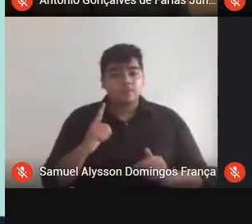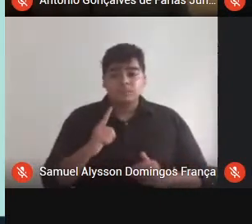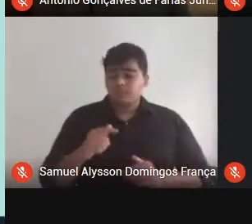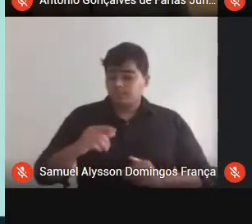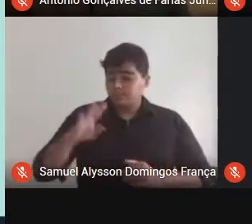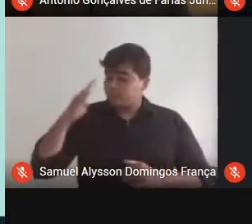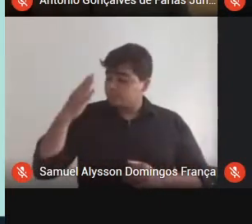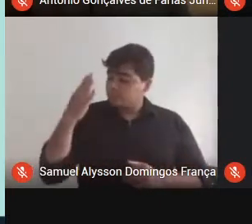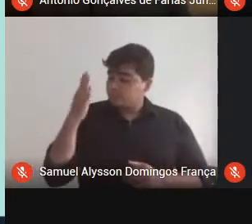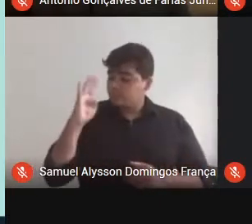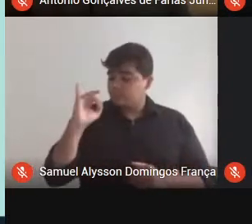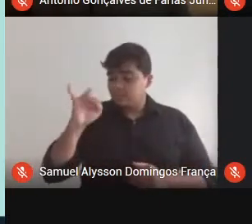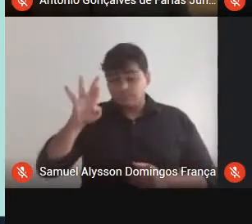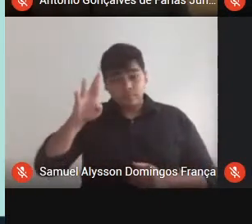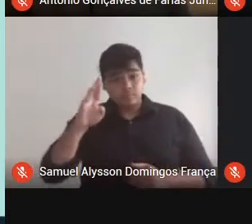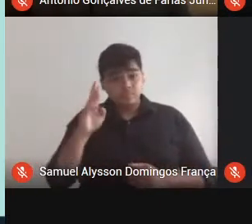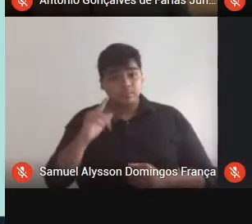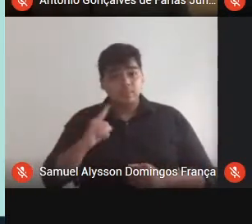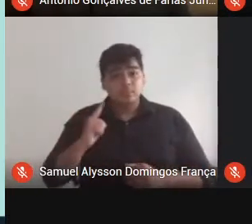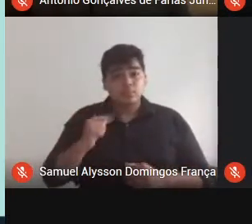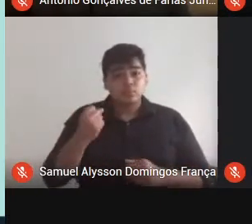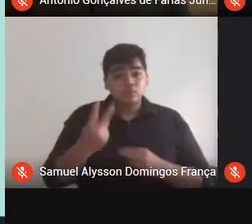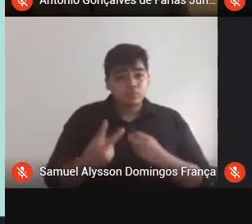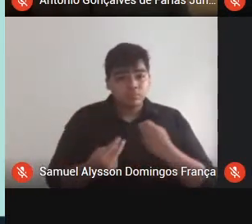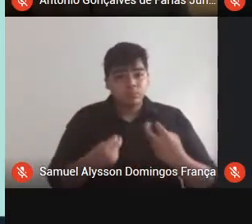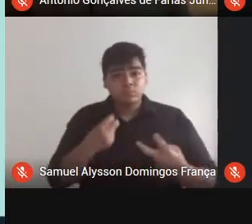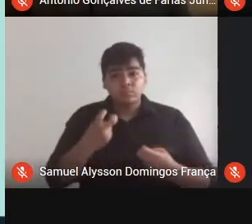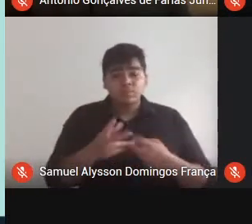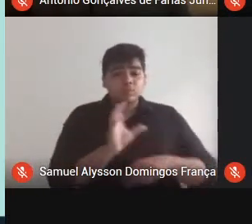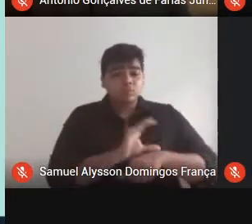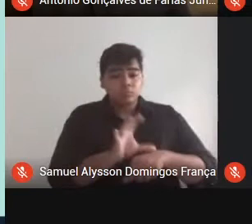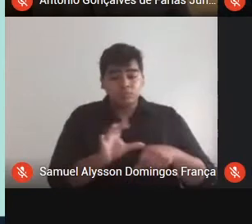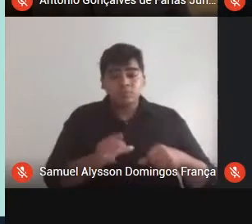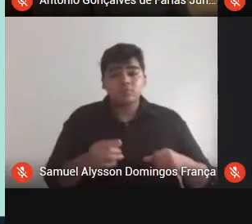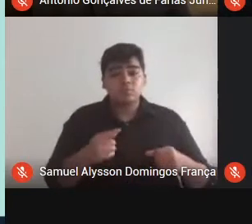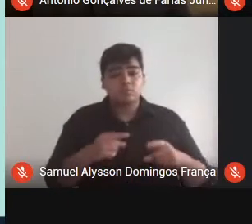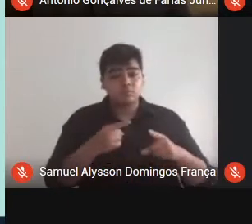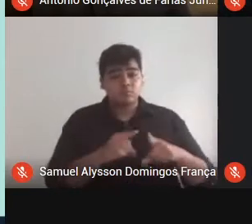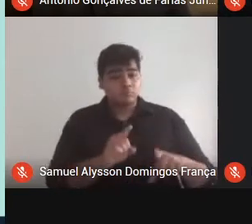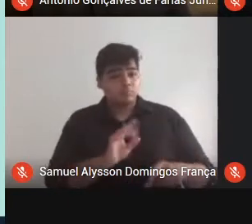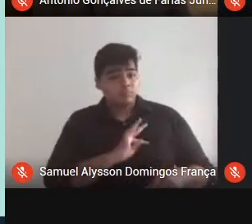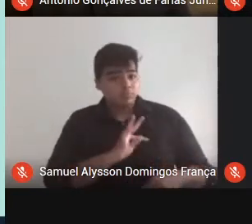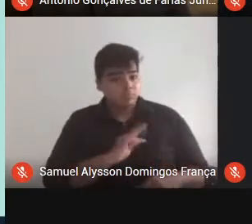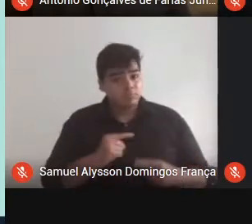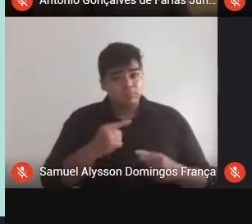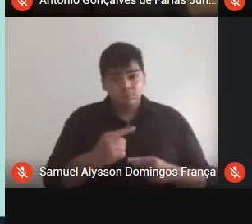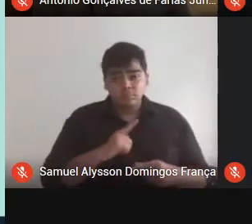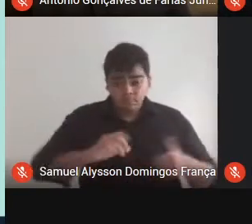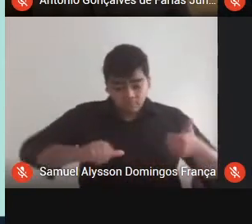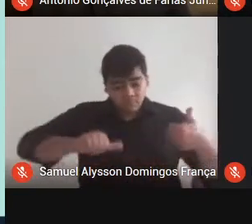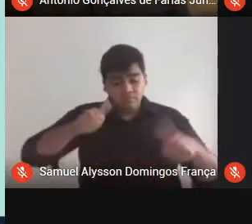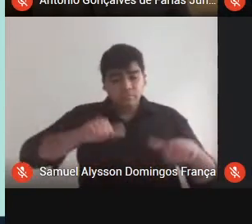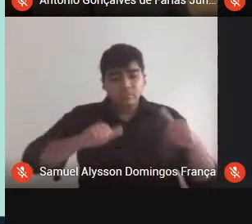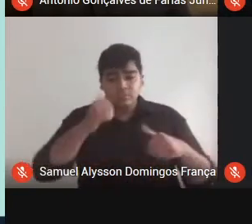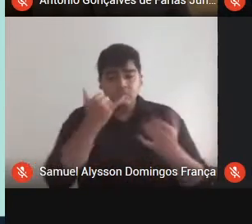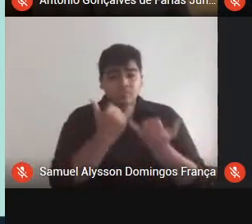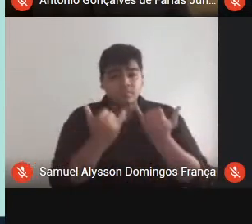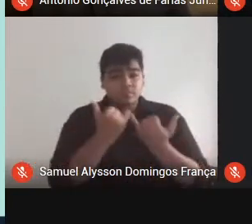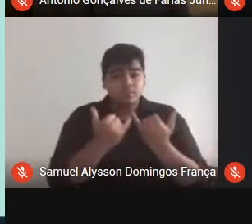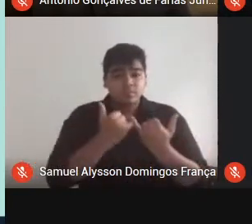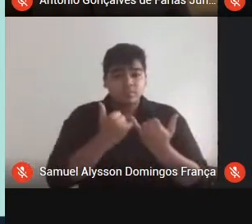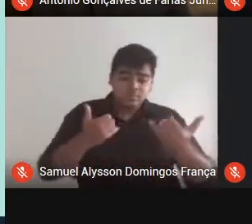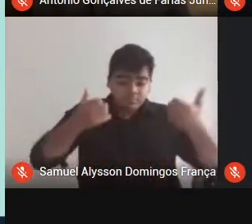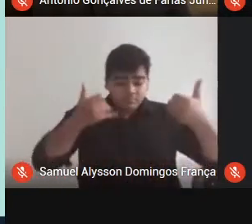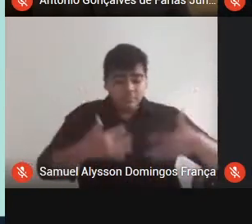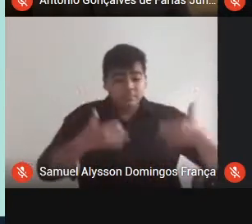no curso subsequente, atribuo um peso a essas avaliações, então, são avaliações similares ao que foi explicado, então